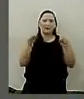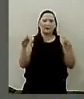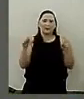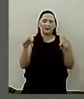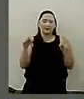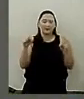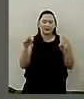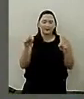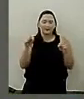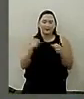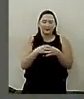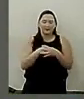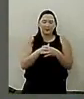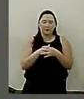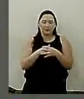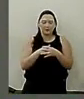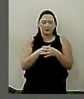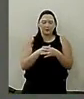horas.